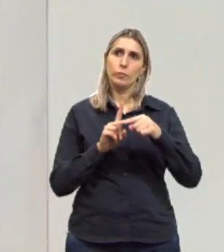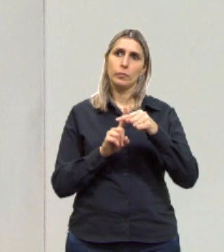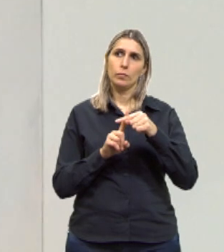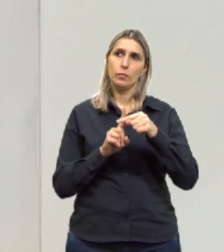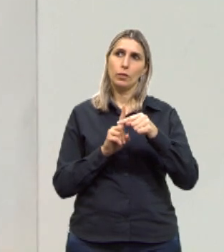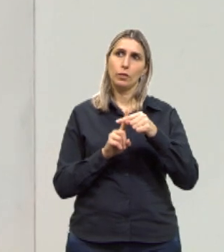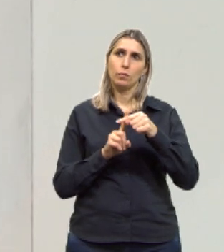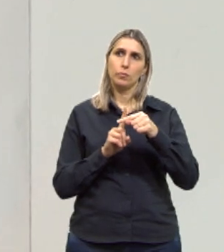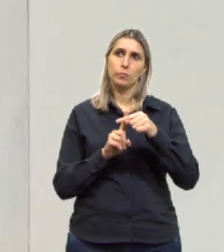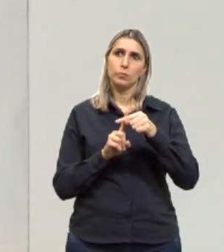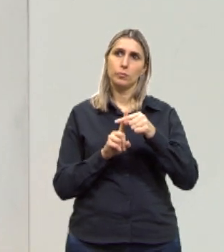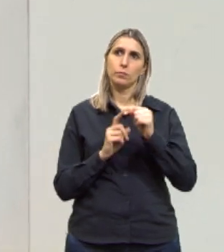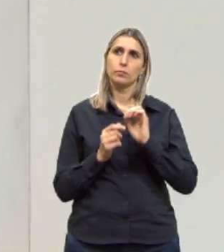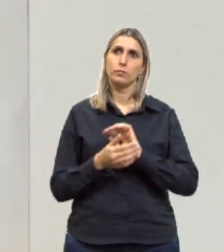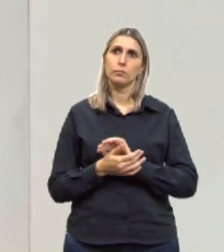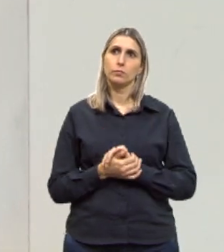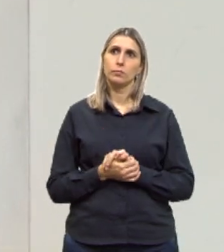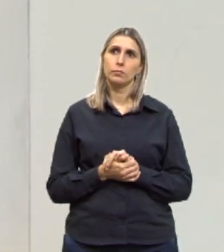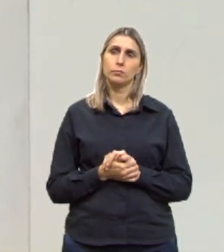Mais.